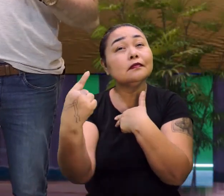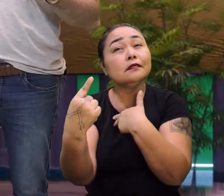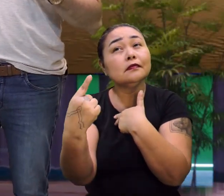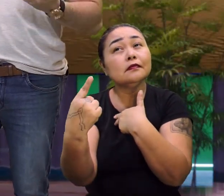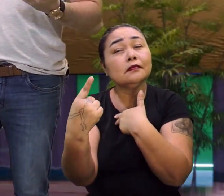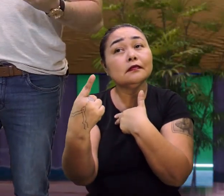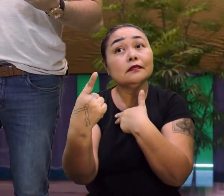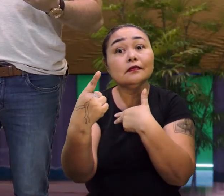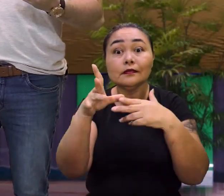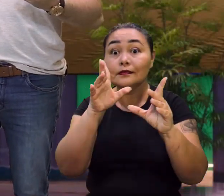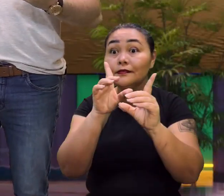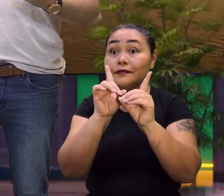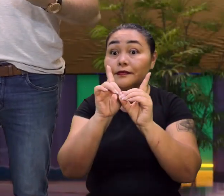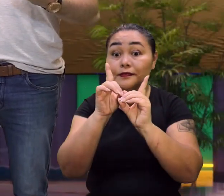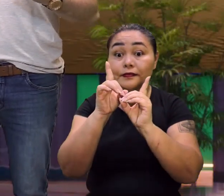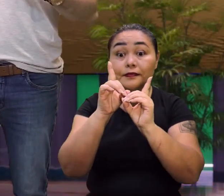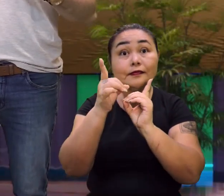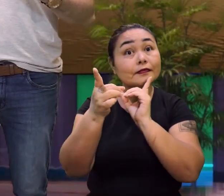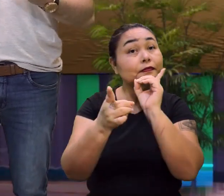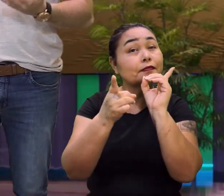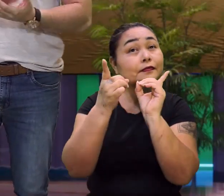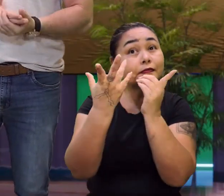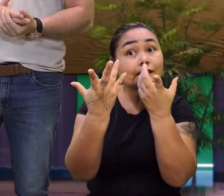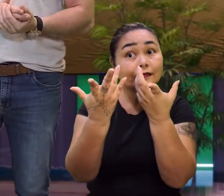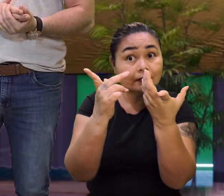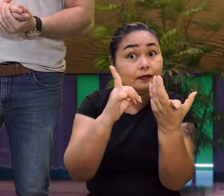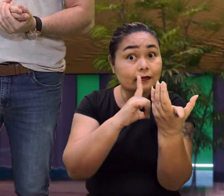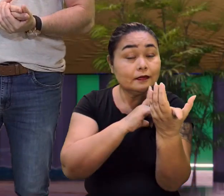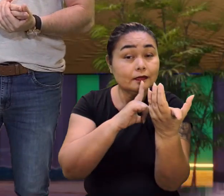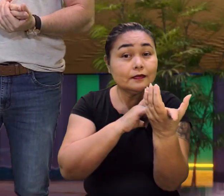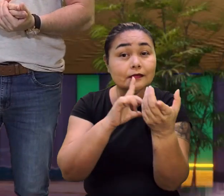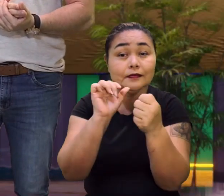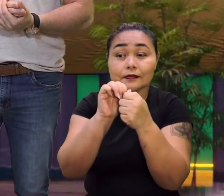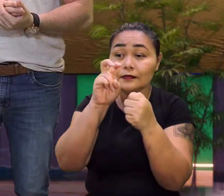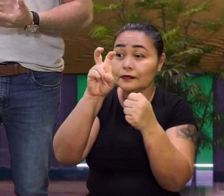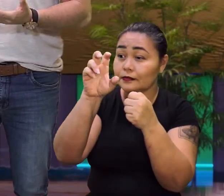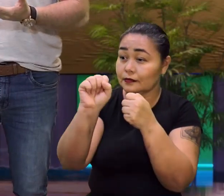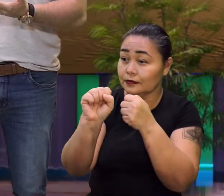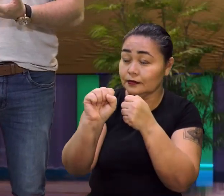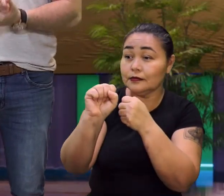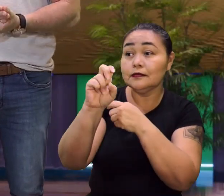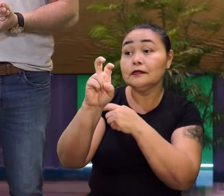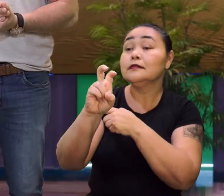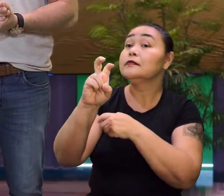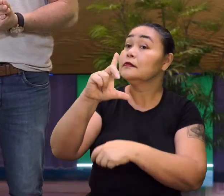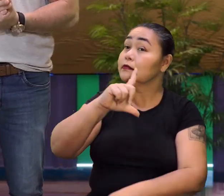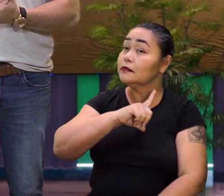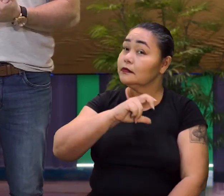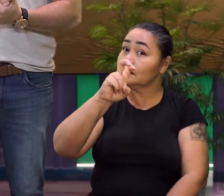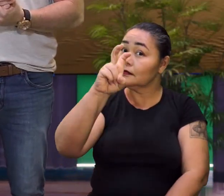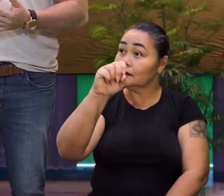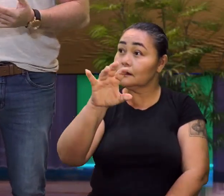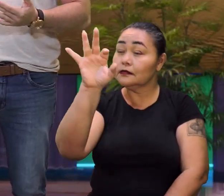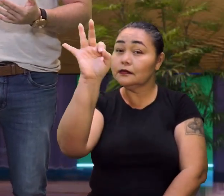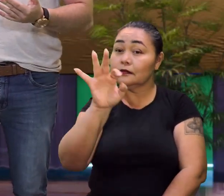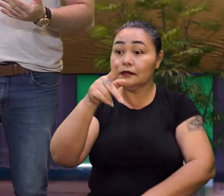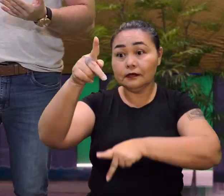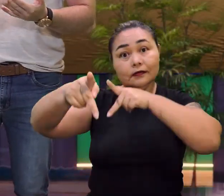sendo dinâmicas, né? Exatamente. Porque em 1958, nós temos aí 50%